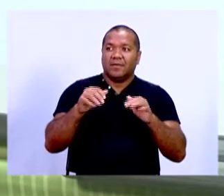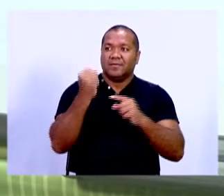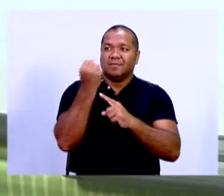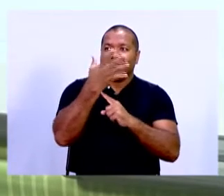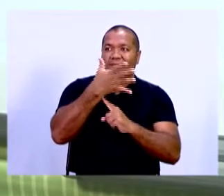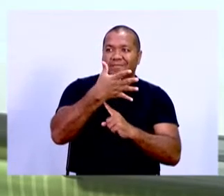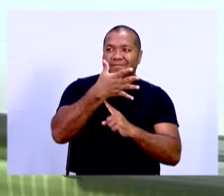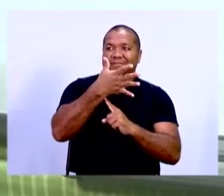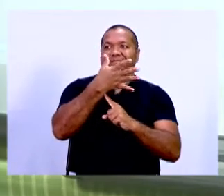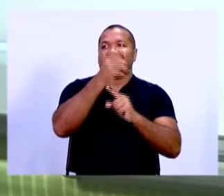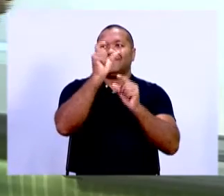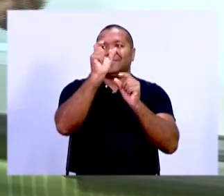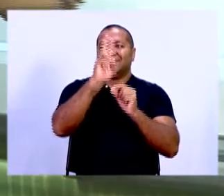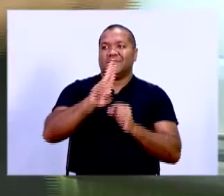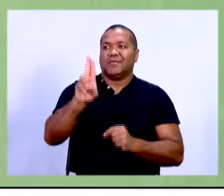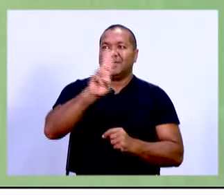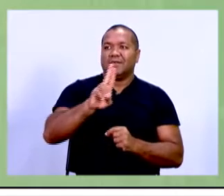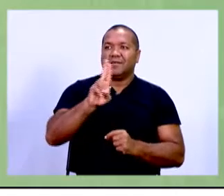de caso de uso.